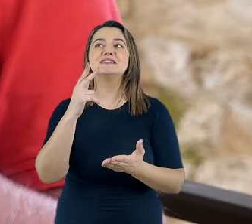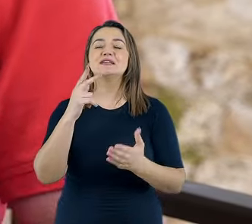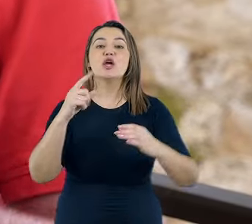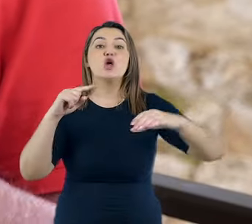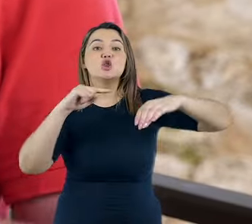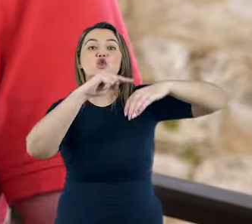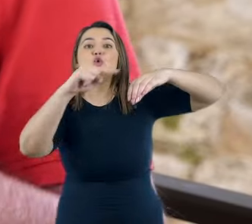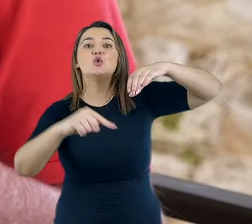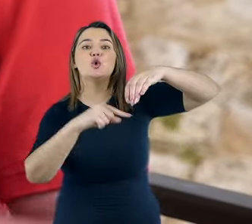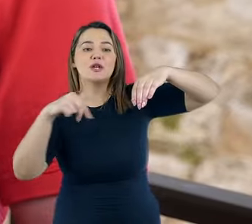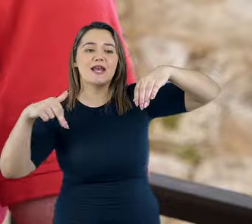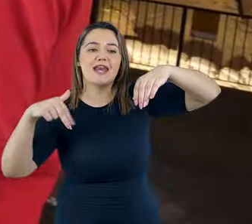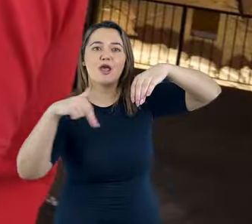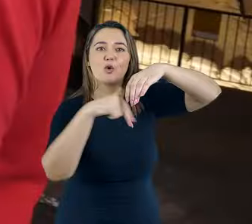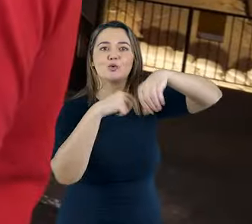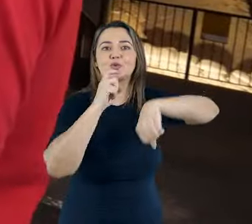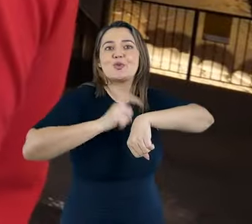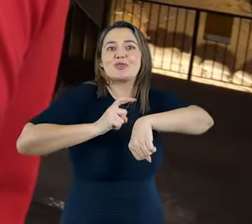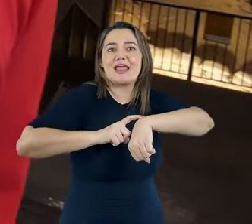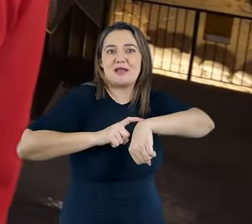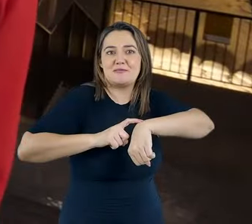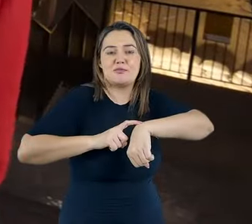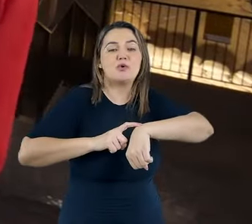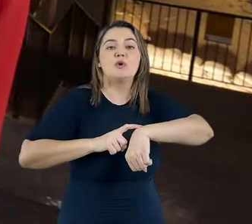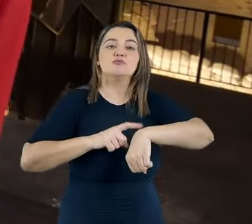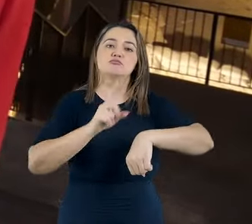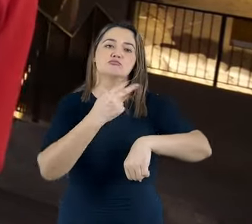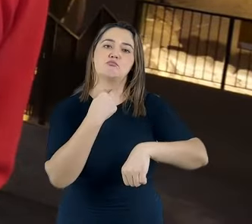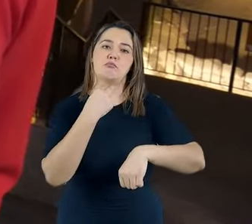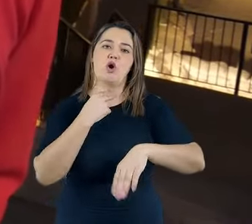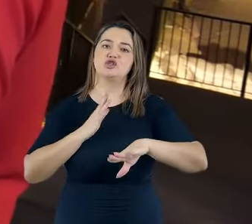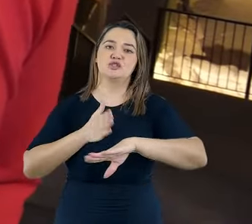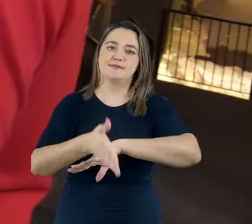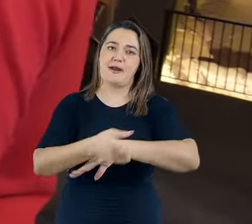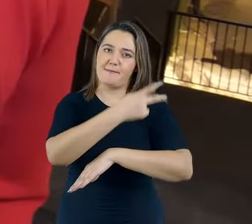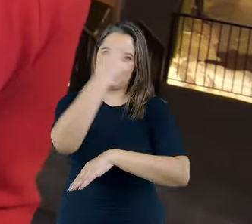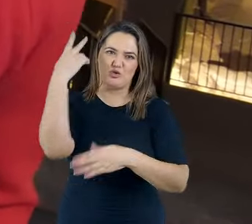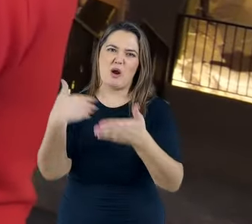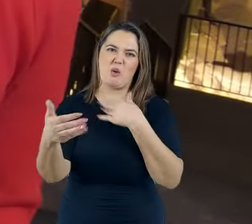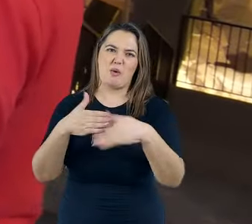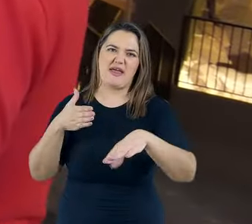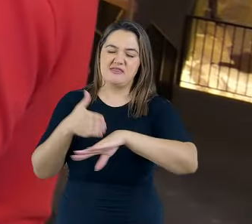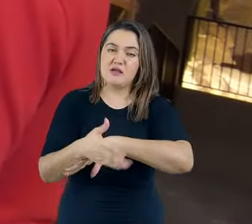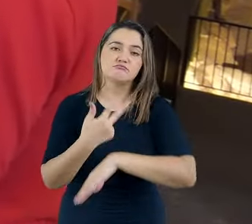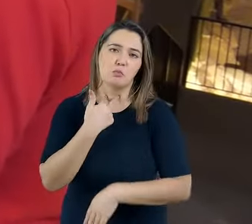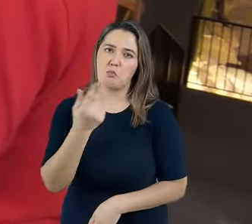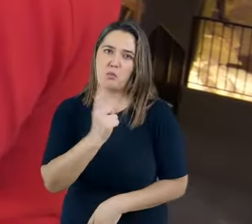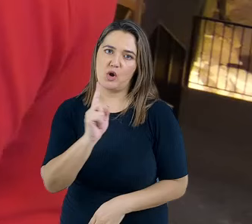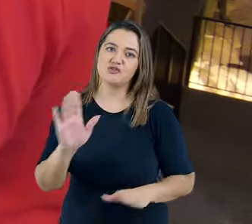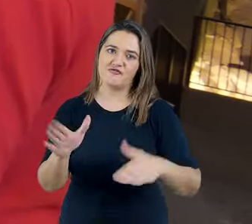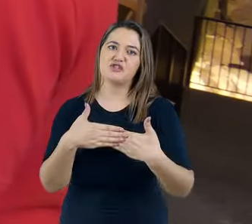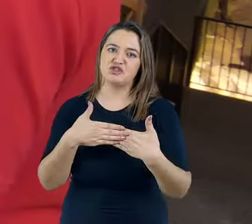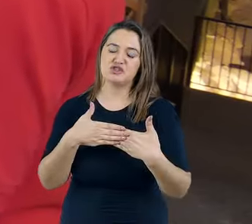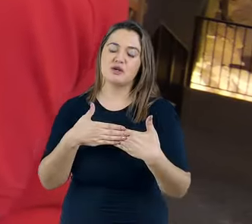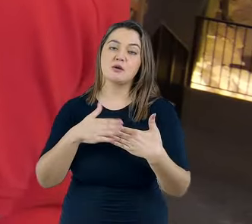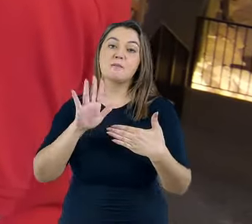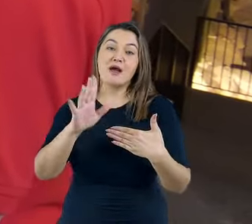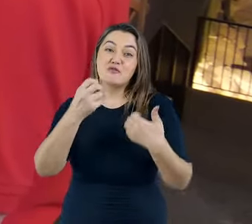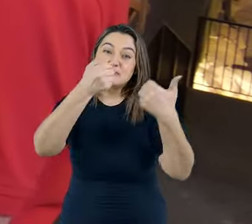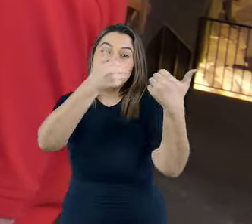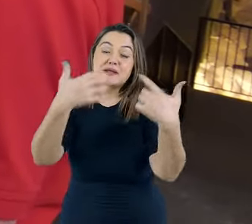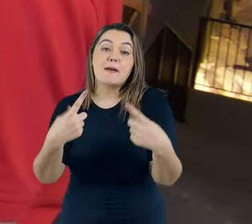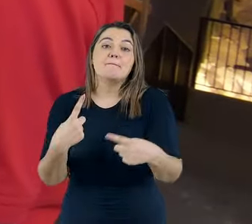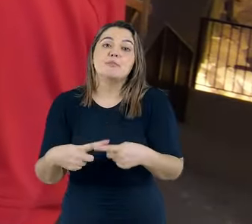que poucas pessoas conhecem. Geralmente não está aberto ao público. E já que você falou desse, ou falamos desse túnel do